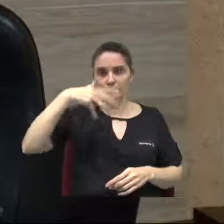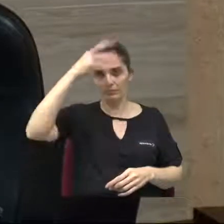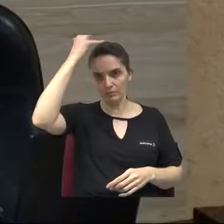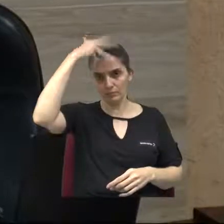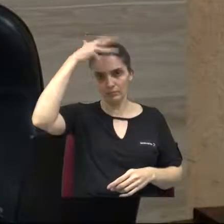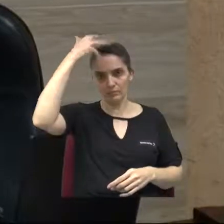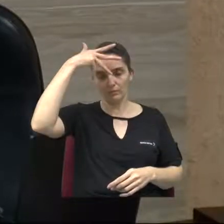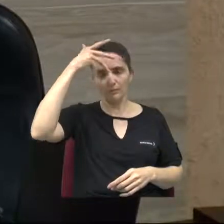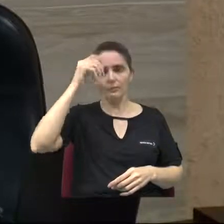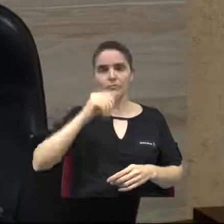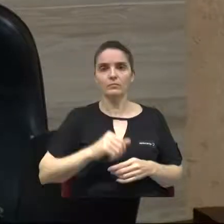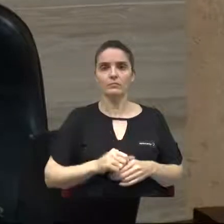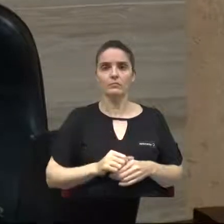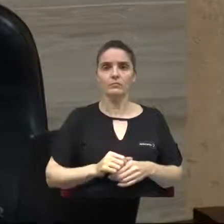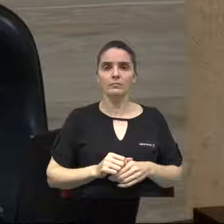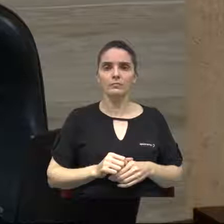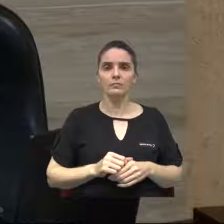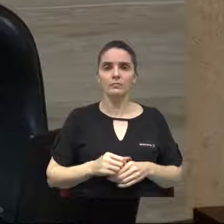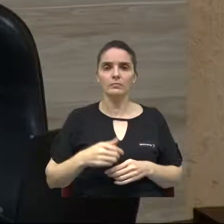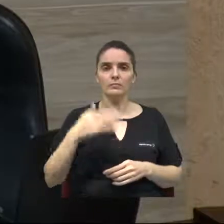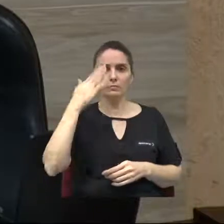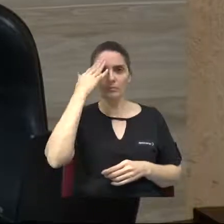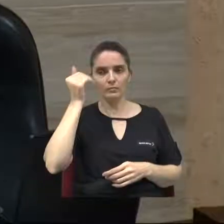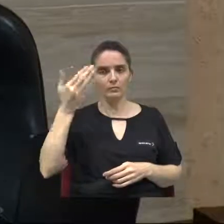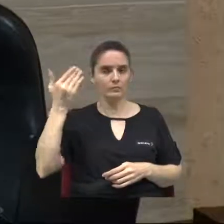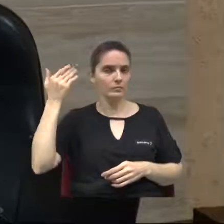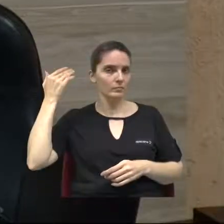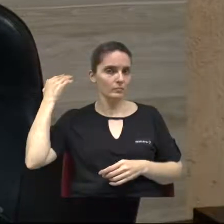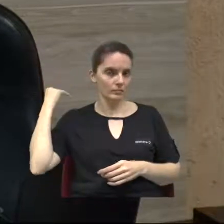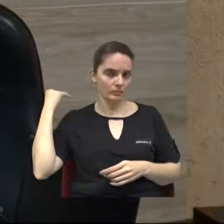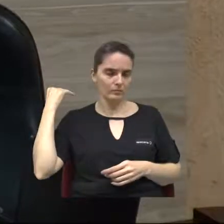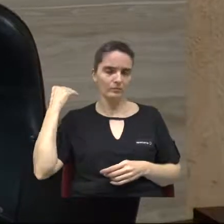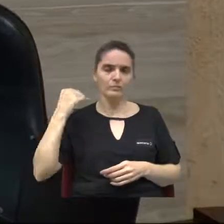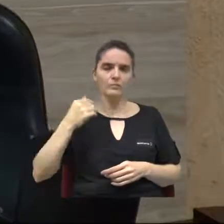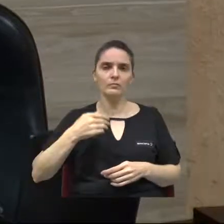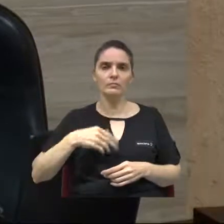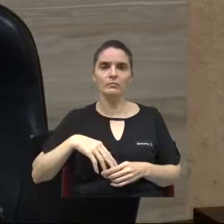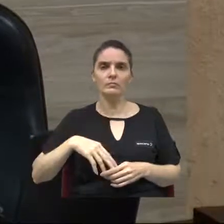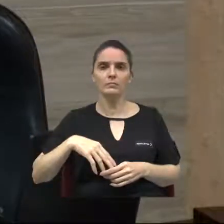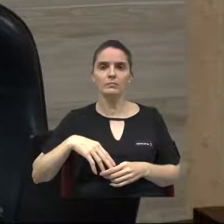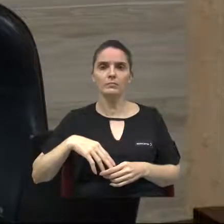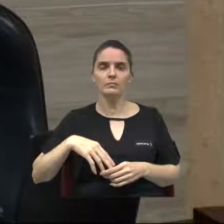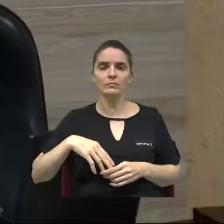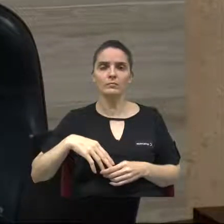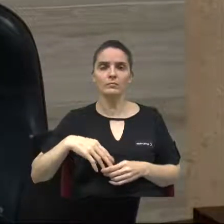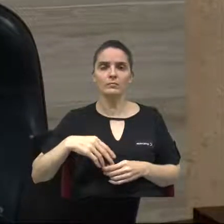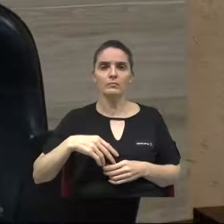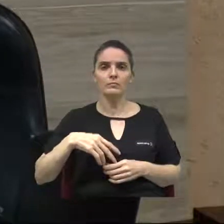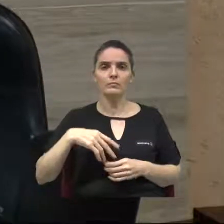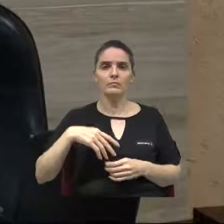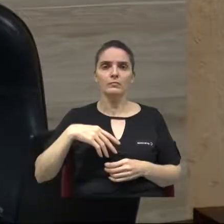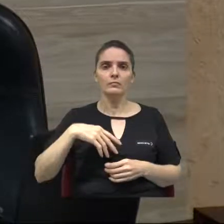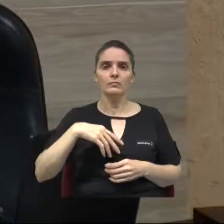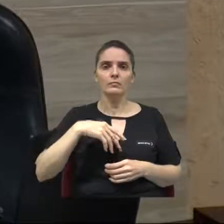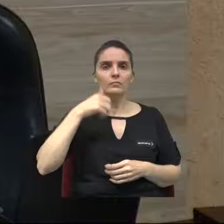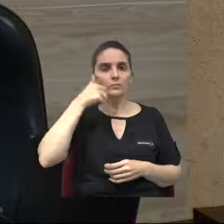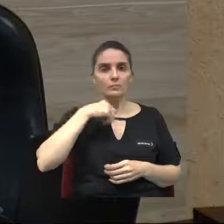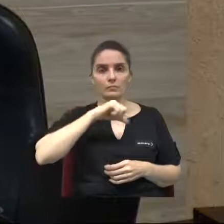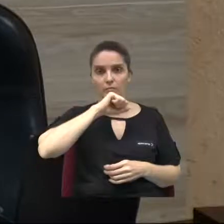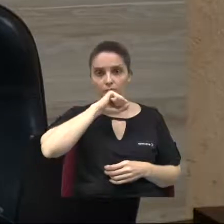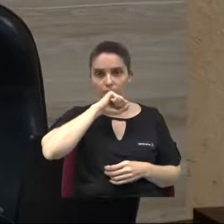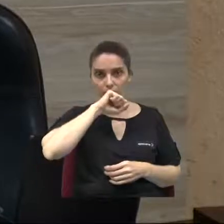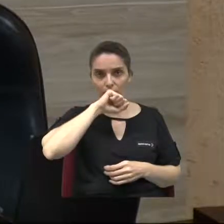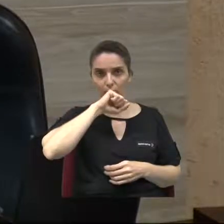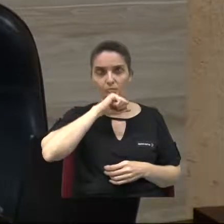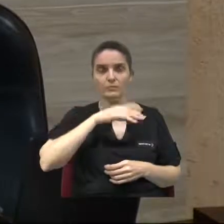causa. Meu bisavô fundou o Asilo João Quil Filho aqui nessa cidade. Minha mãe nasceu no asilo, morou até os 18